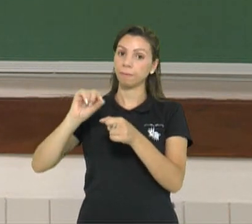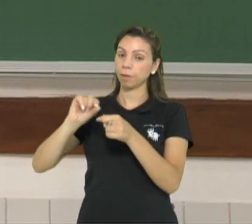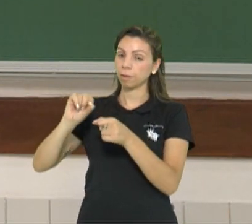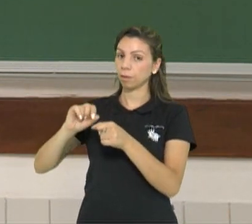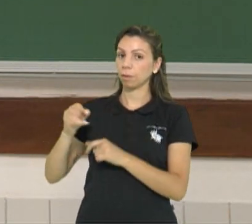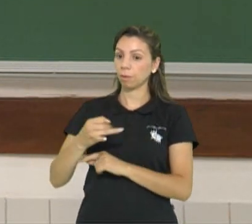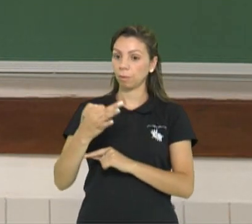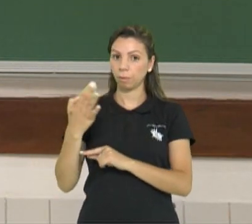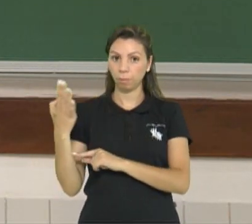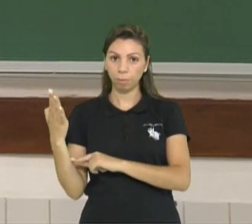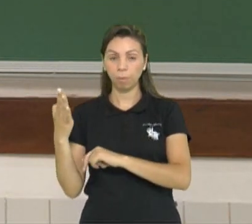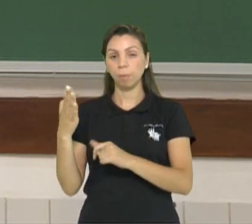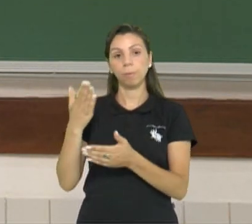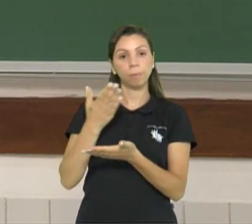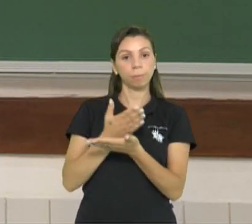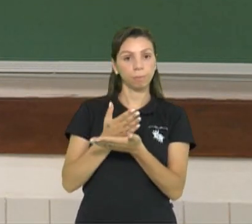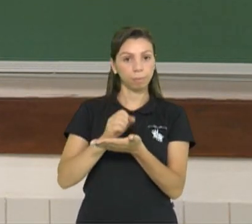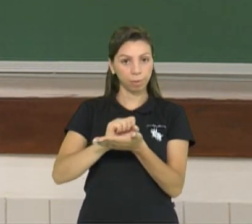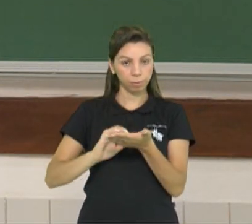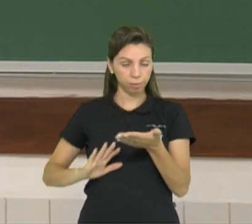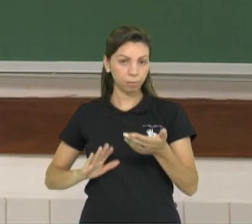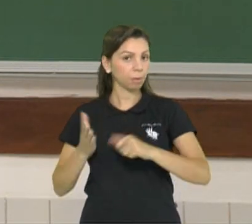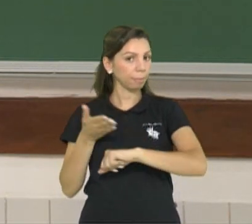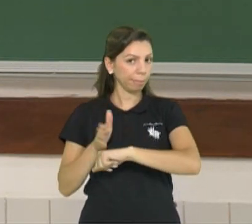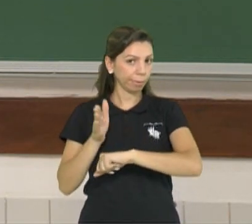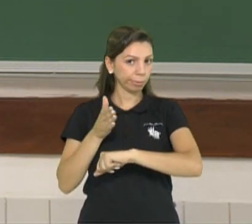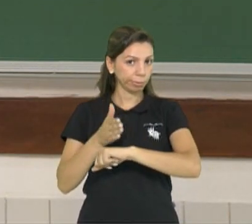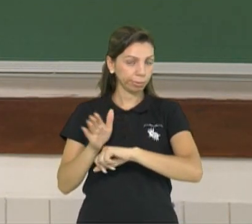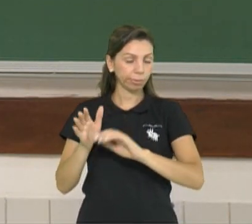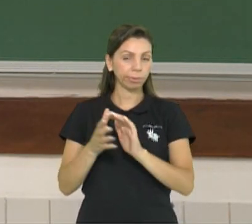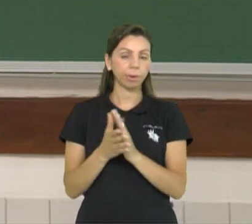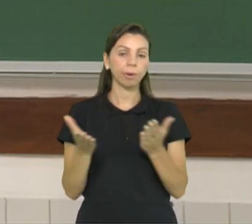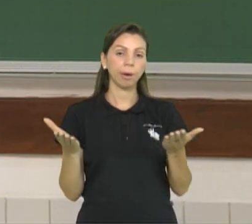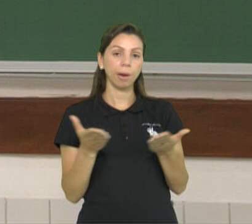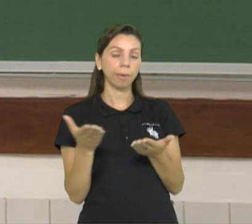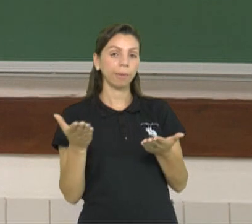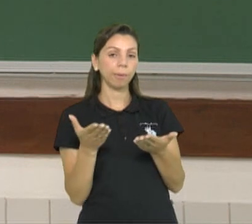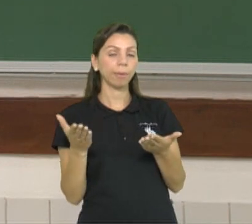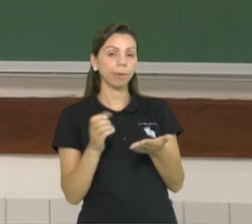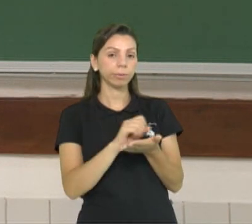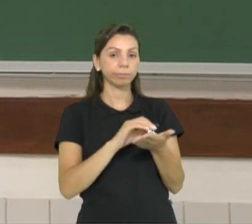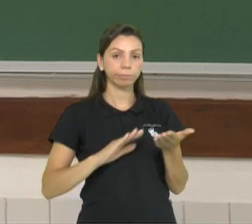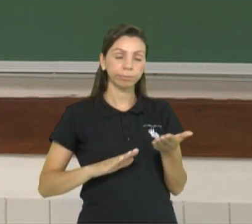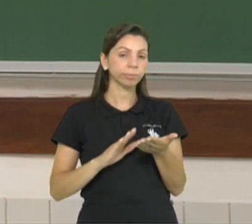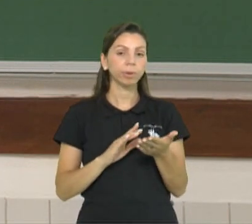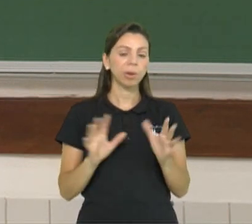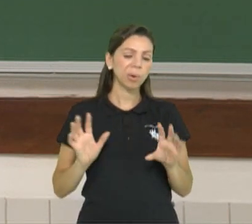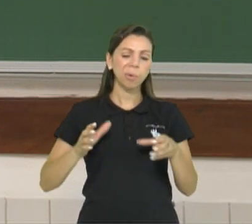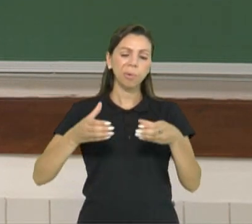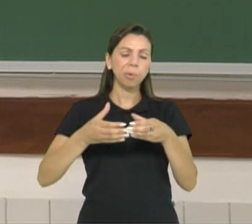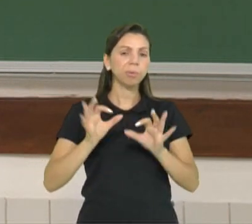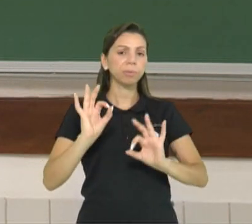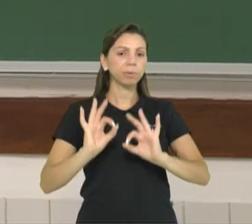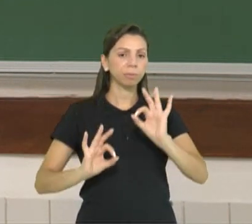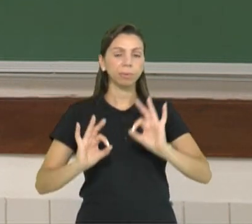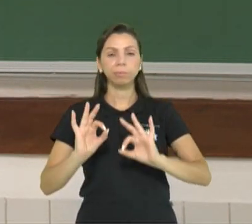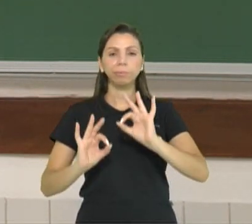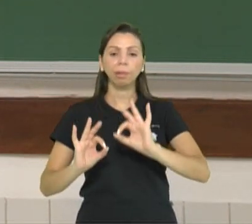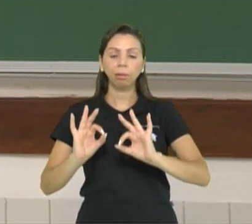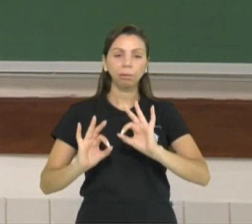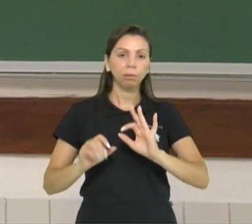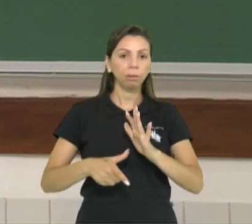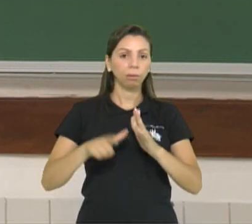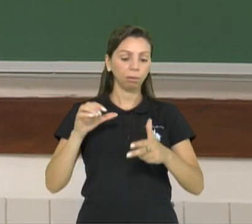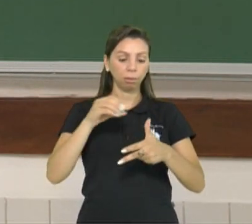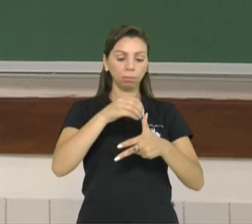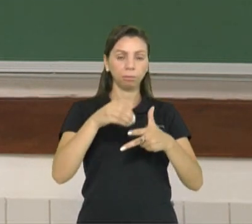alguns exercícios. Esses exercícios nós vamos fazer conversando exatamente com o professor, e aquele pessoal que está se preparando para o Enem,